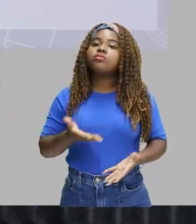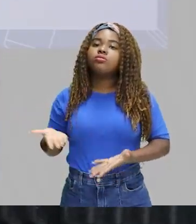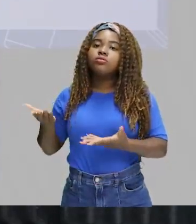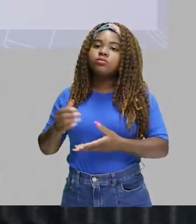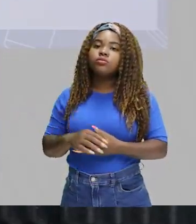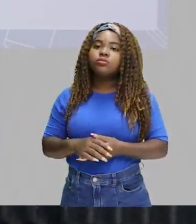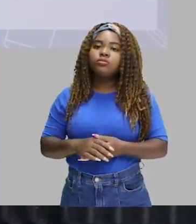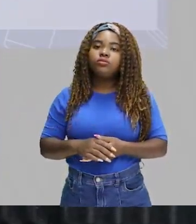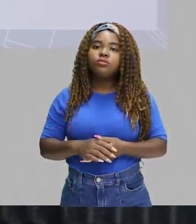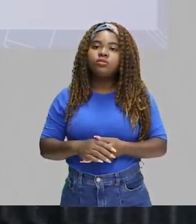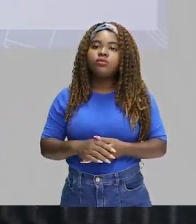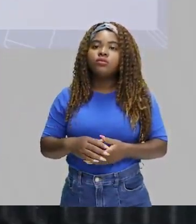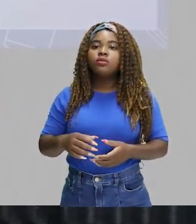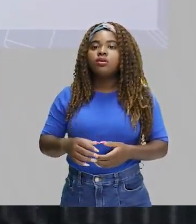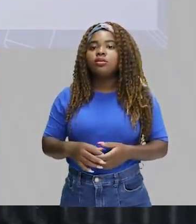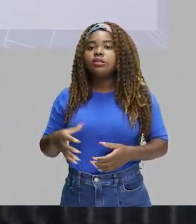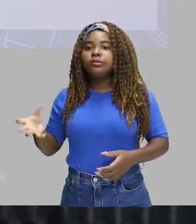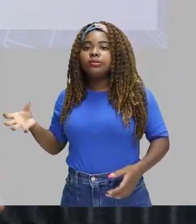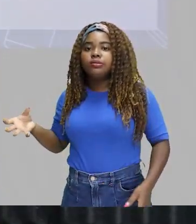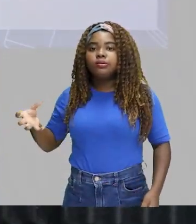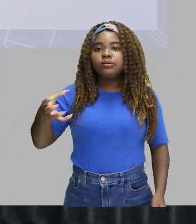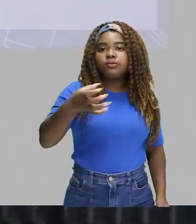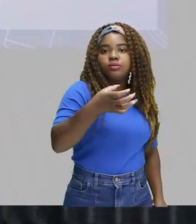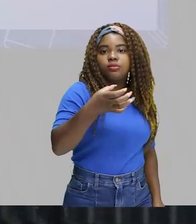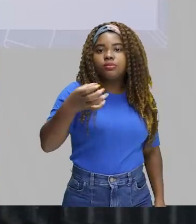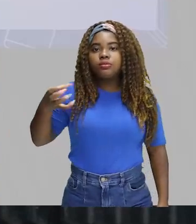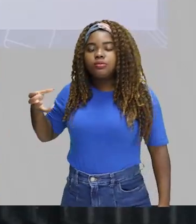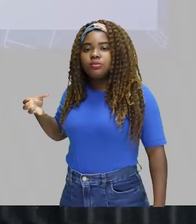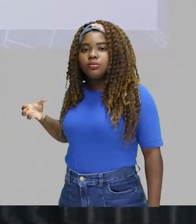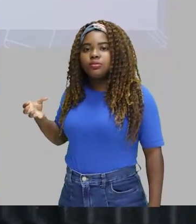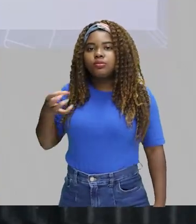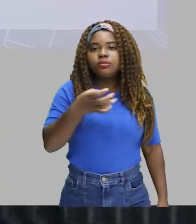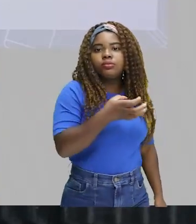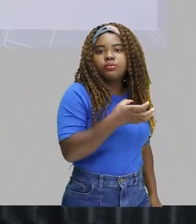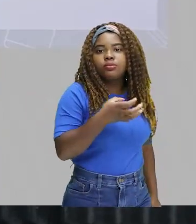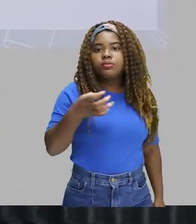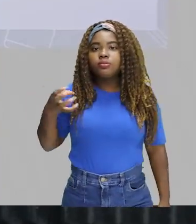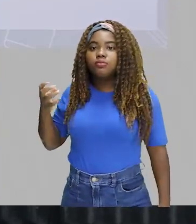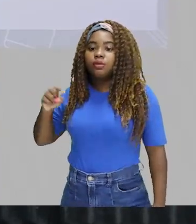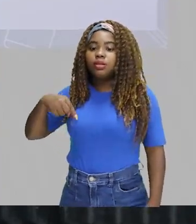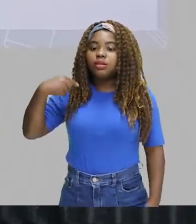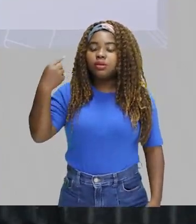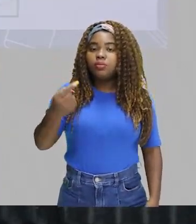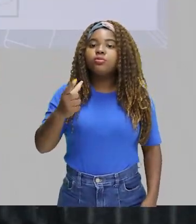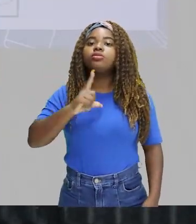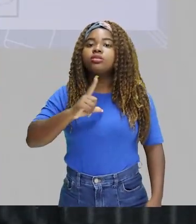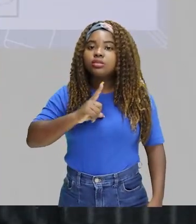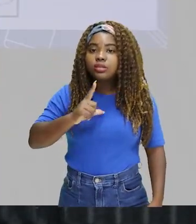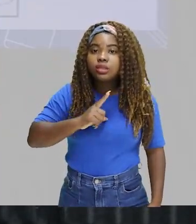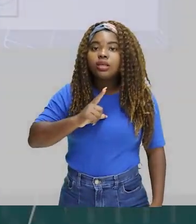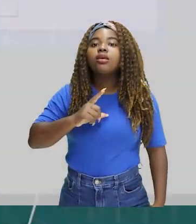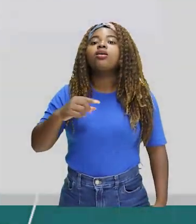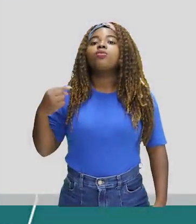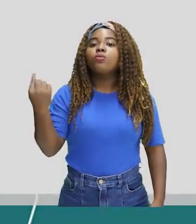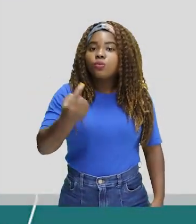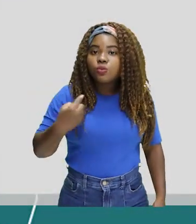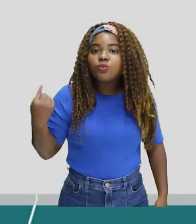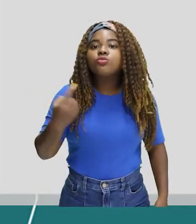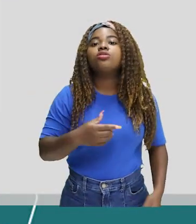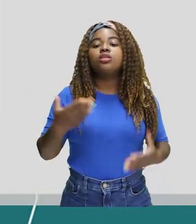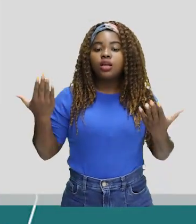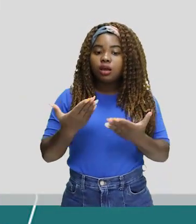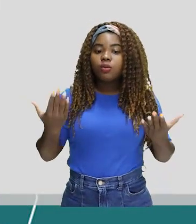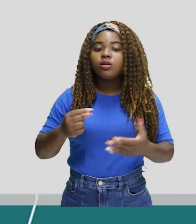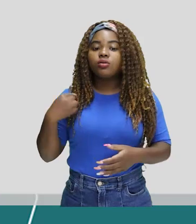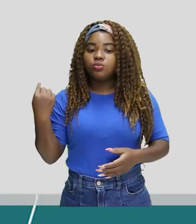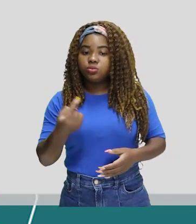vou começar a realizar movimentos como esses aqui, ó, para depois eu fazer os giros que é a próxima etapa. Os giros,